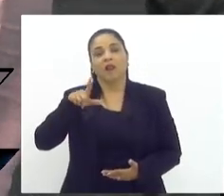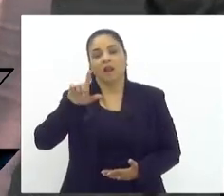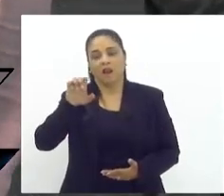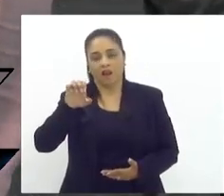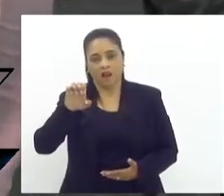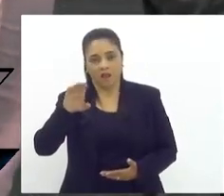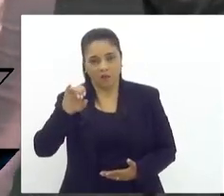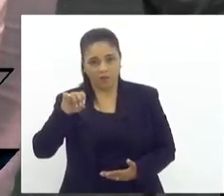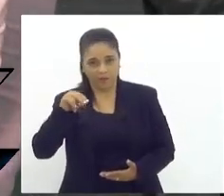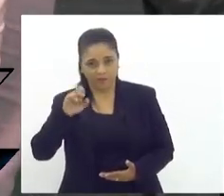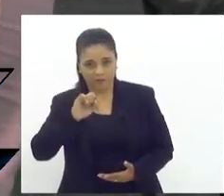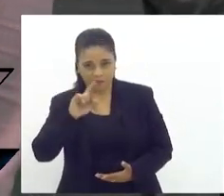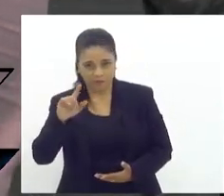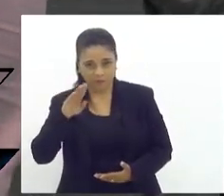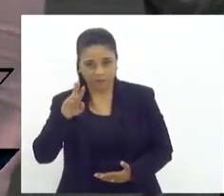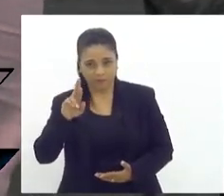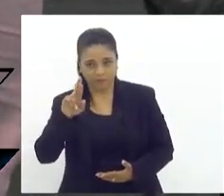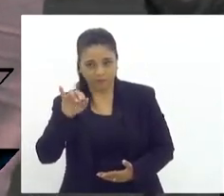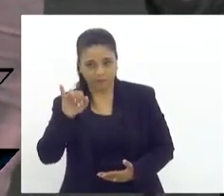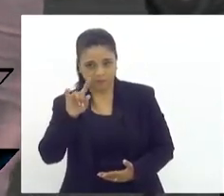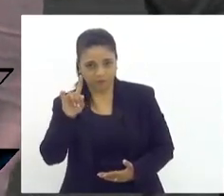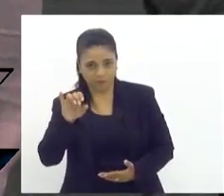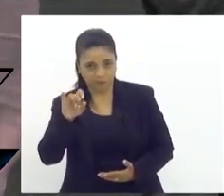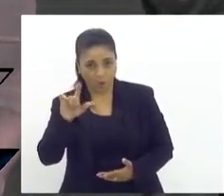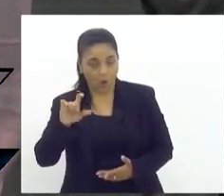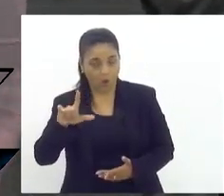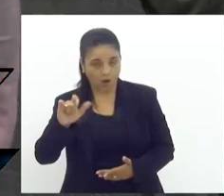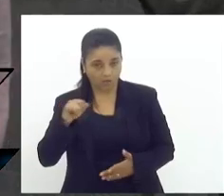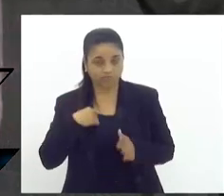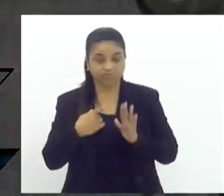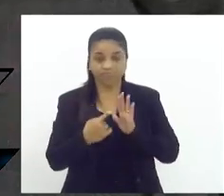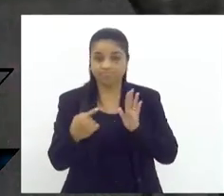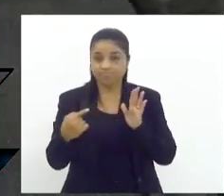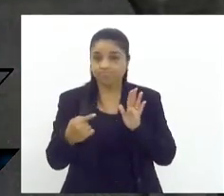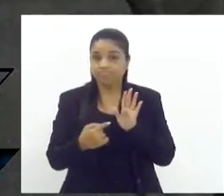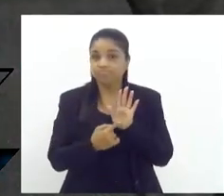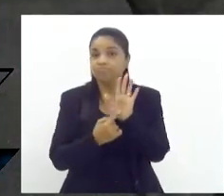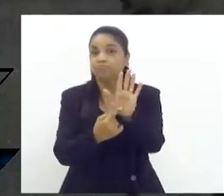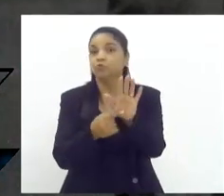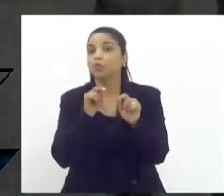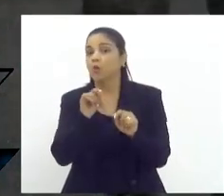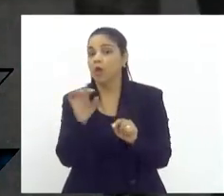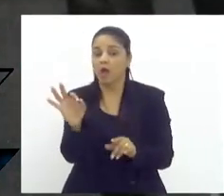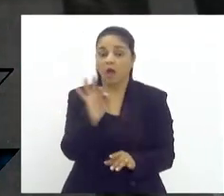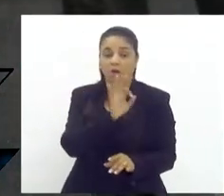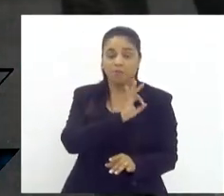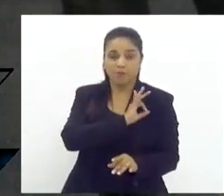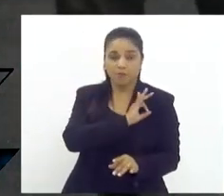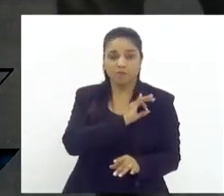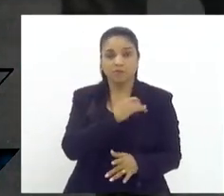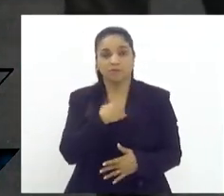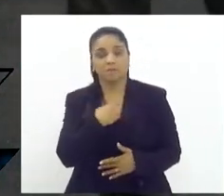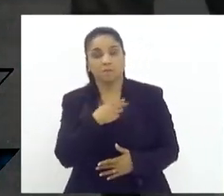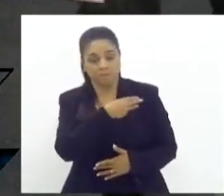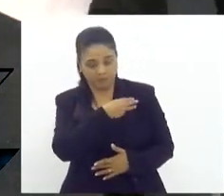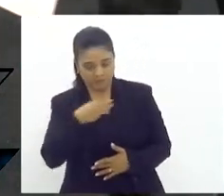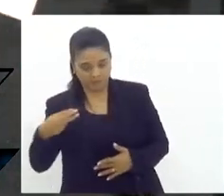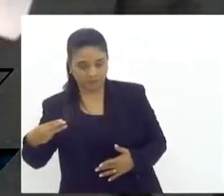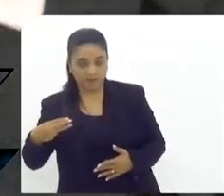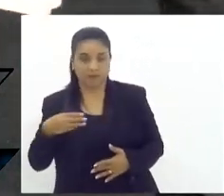dar destaque as polícias até então a polícia militar e a polícia civil